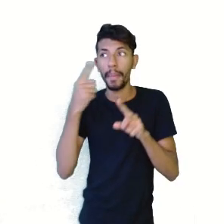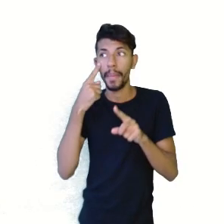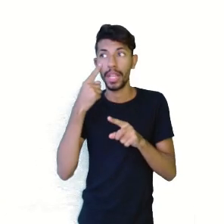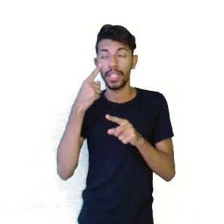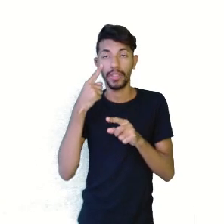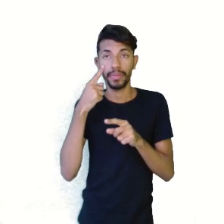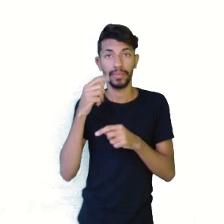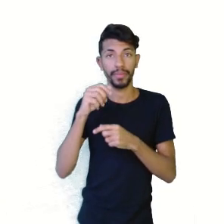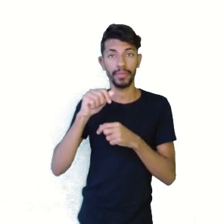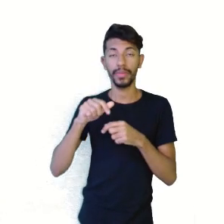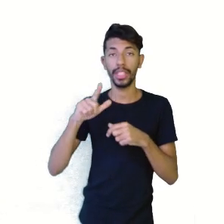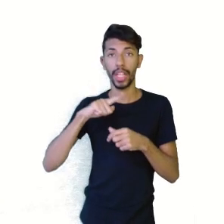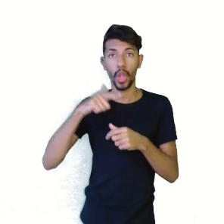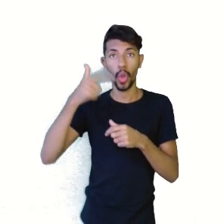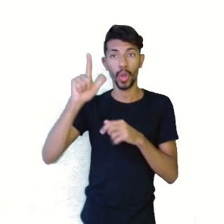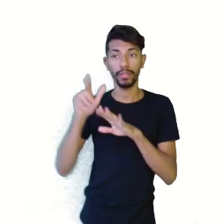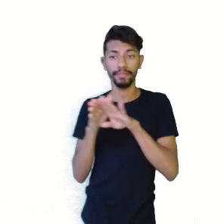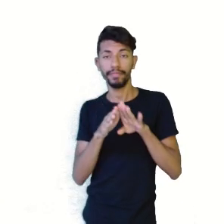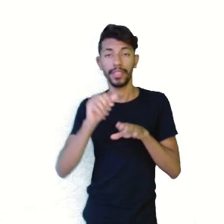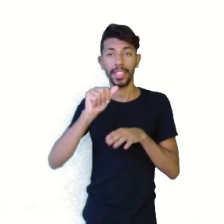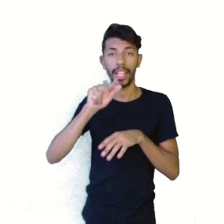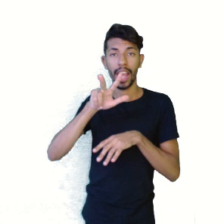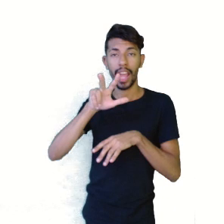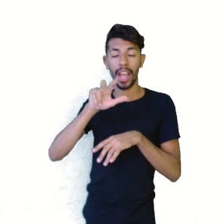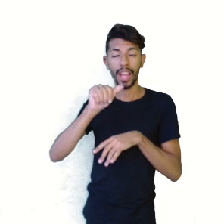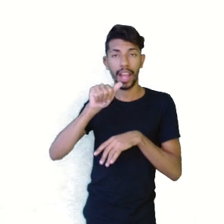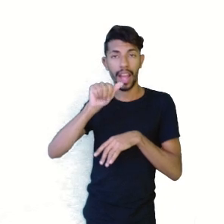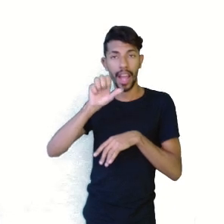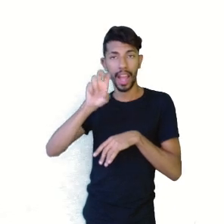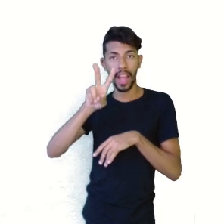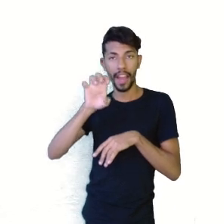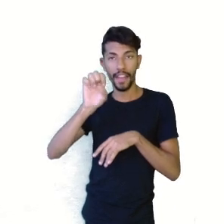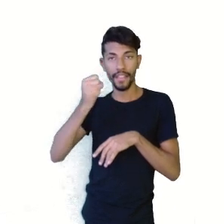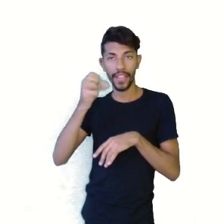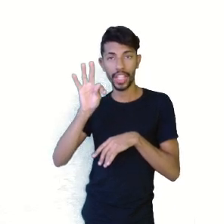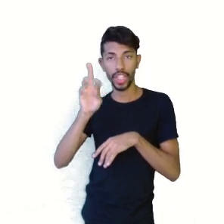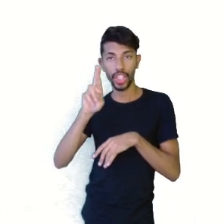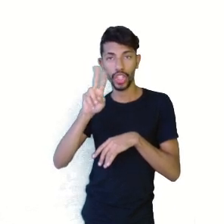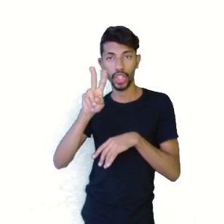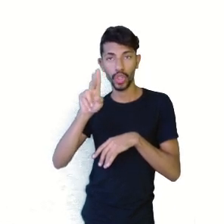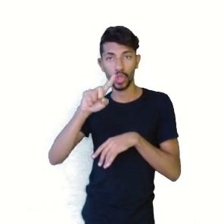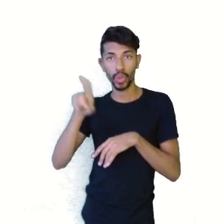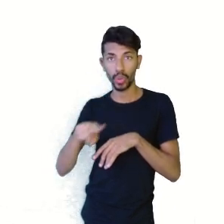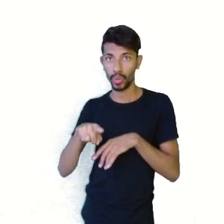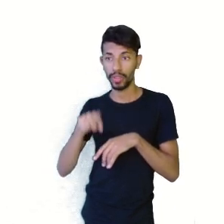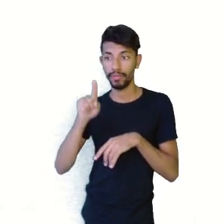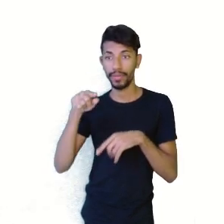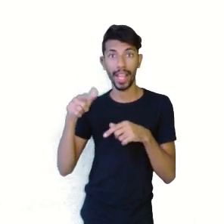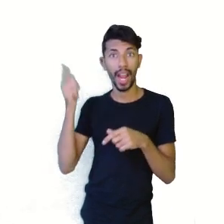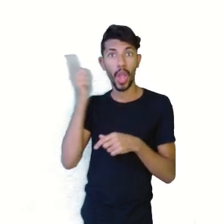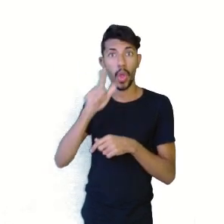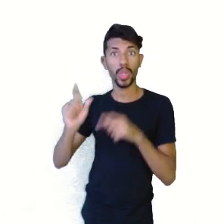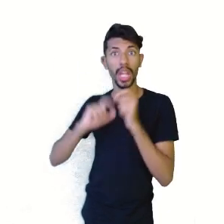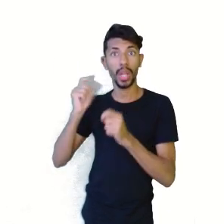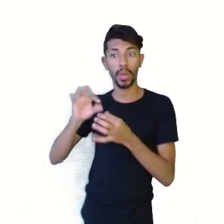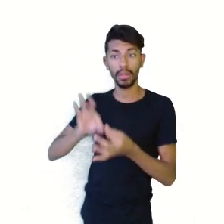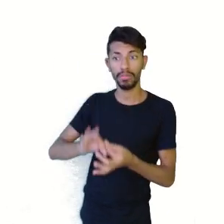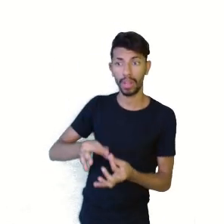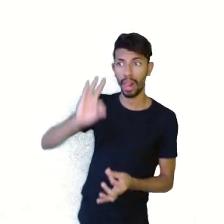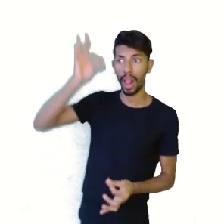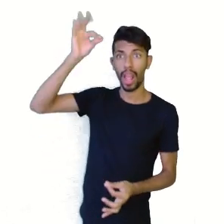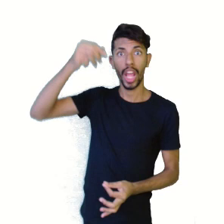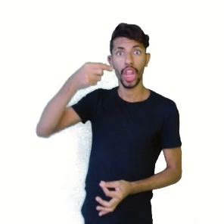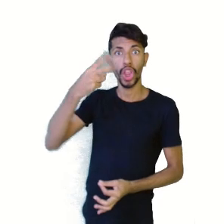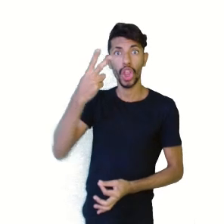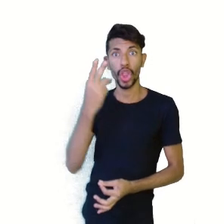ave gigante, uma das maiores aves que existem no nosso planeta, ela chega a 2,5 metros e chega